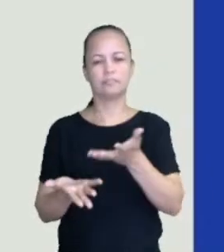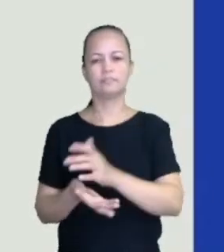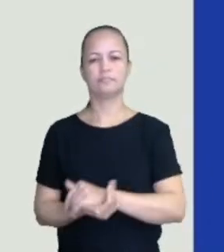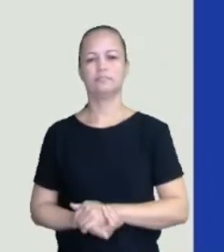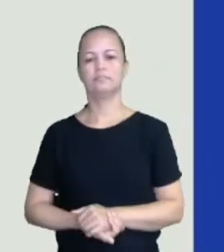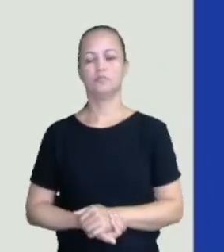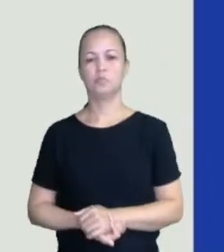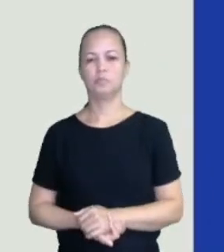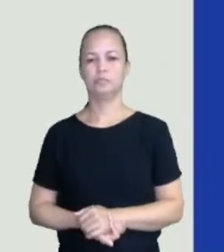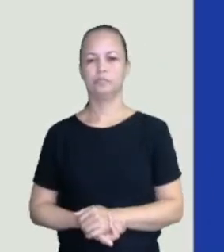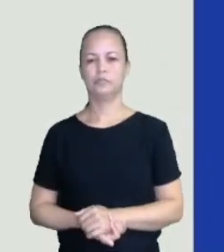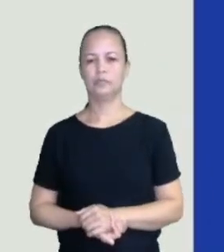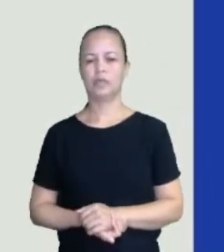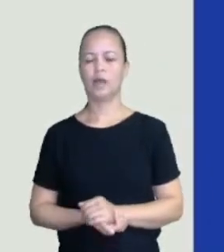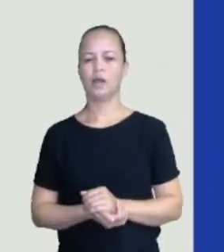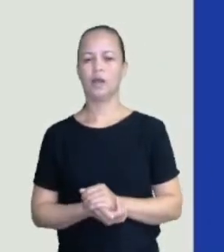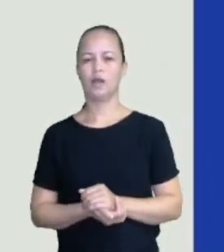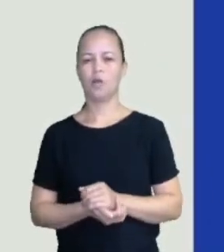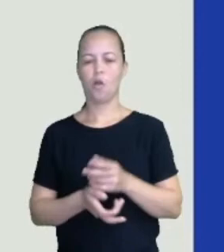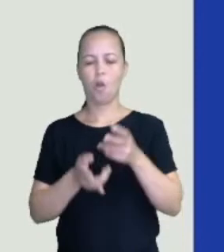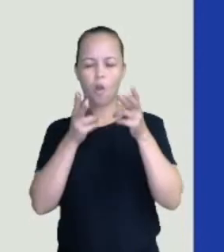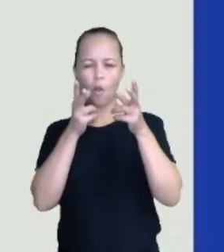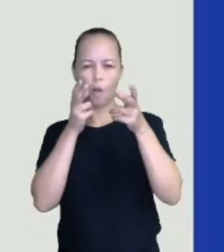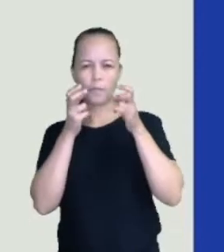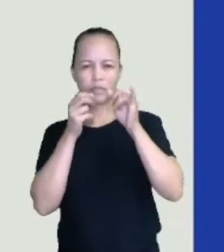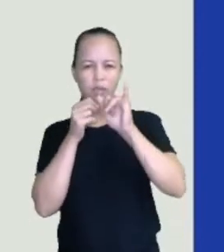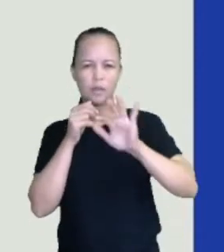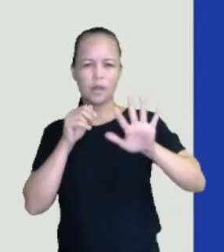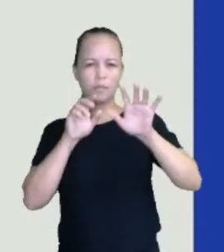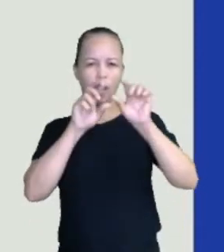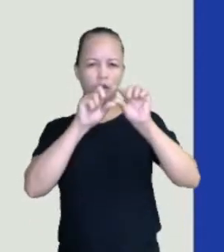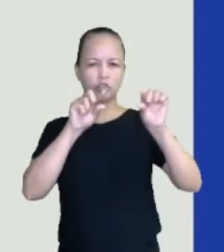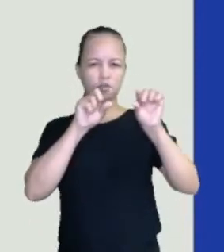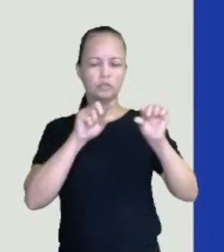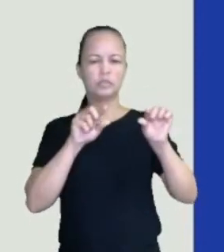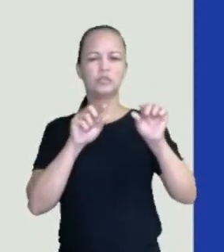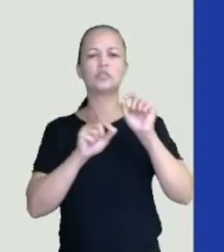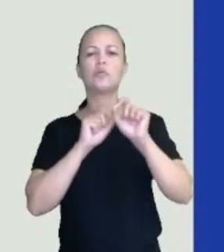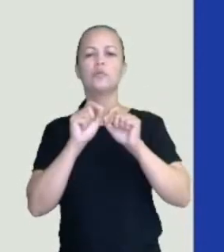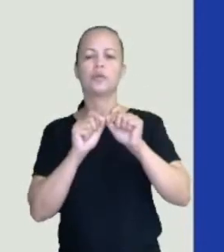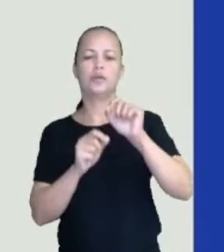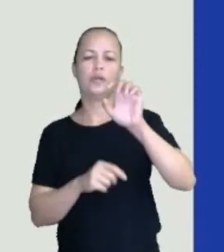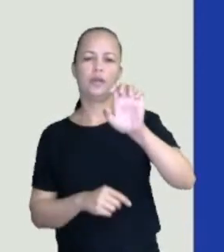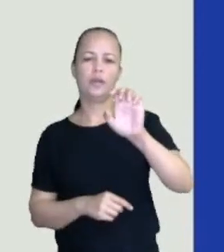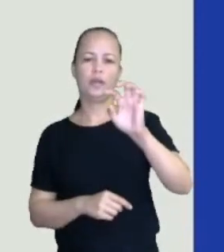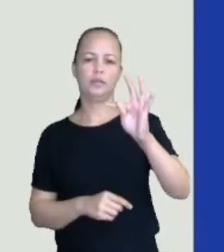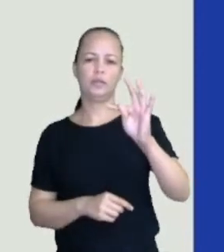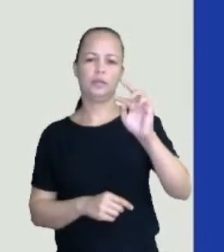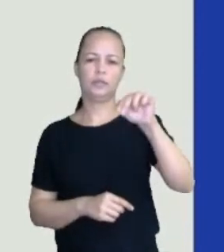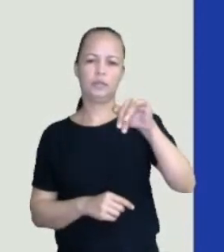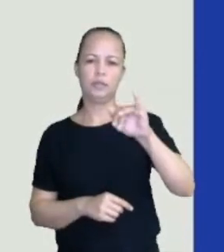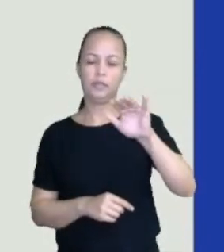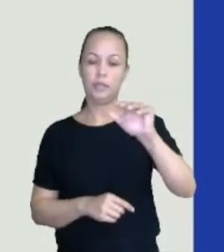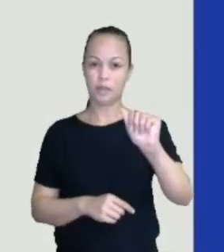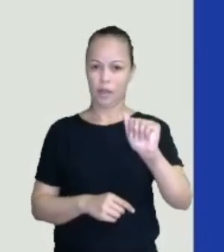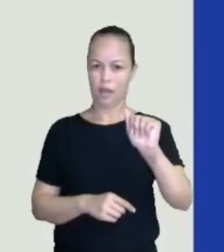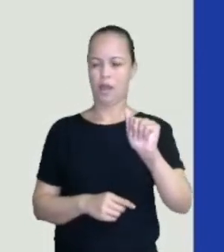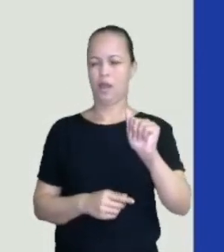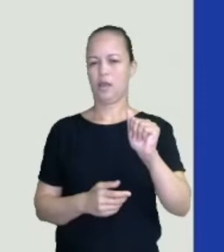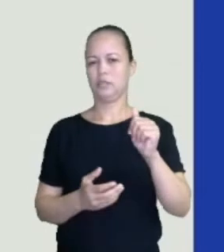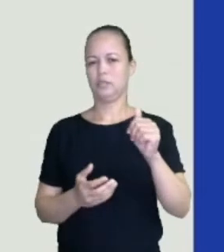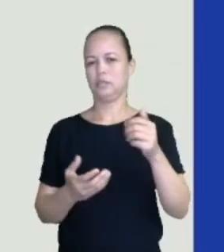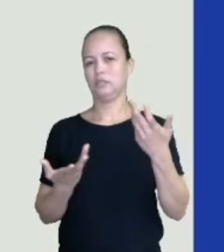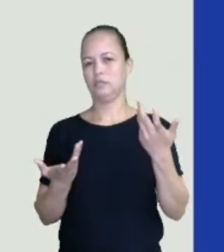Dá uma olhada nesse primeiro, que ele fala sobre a etnia de uma determinada pessoa ou de